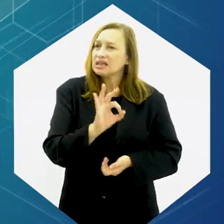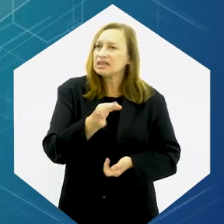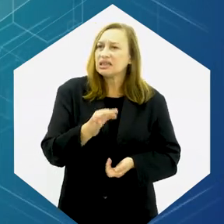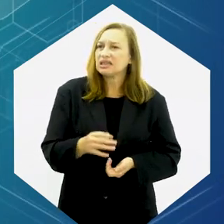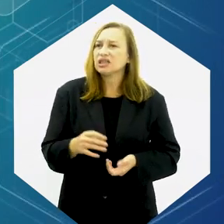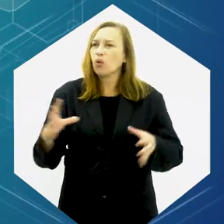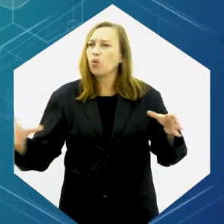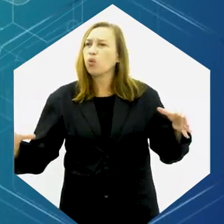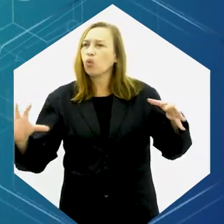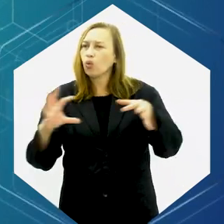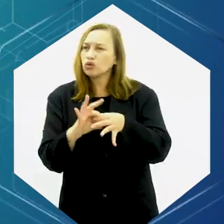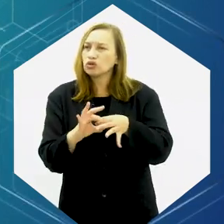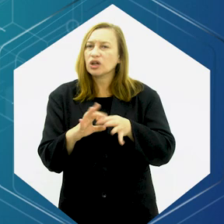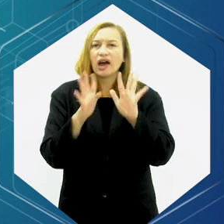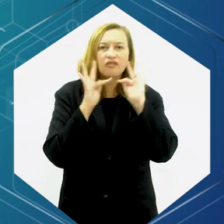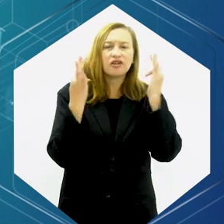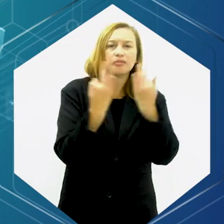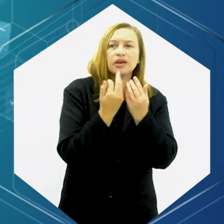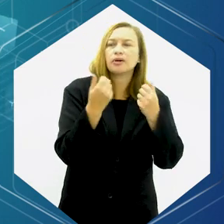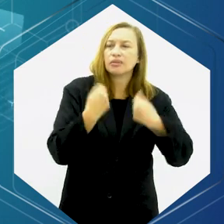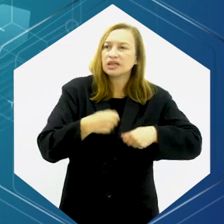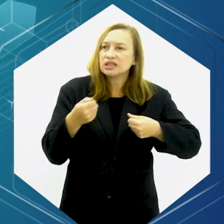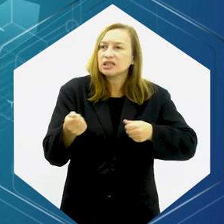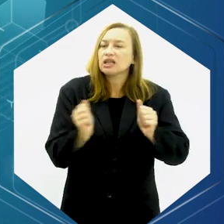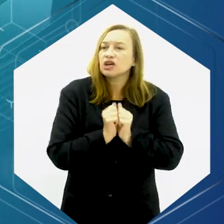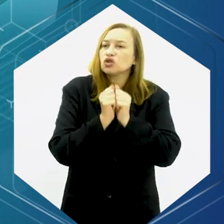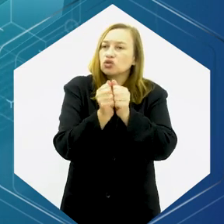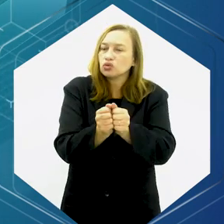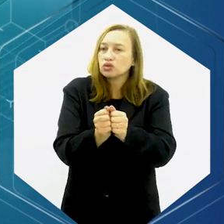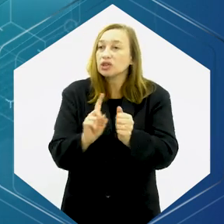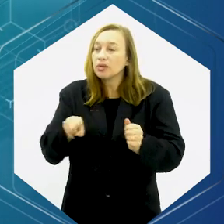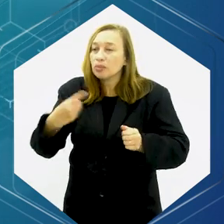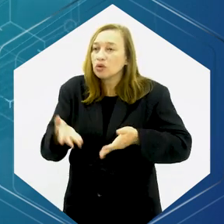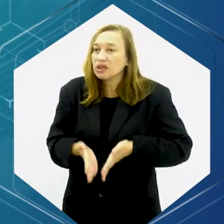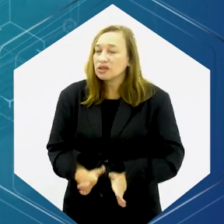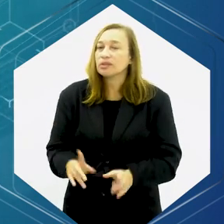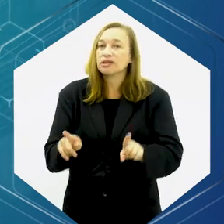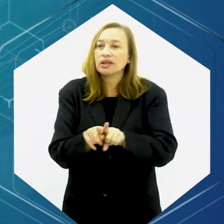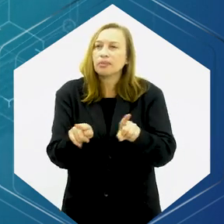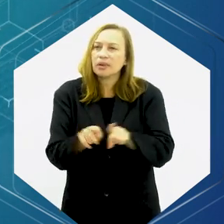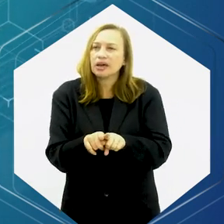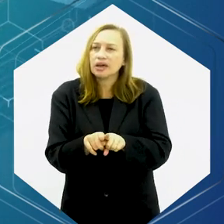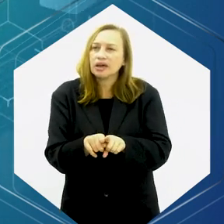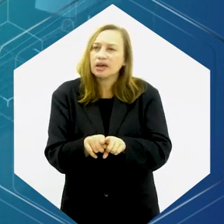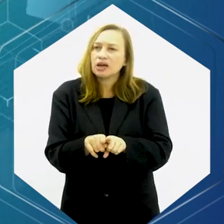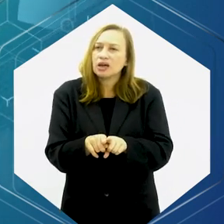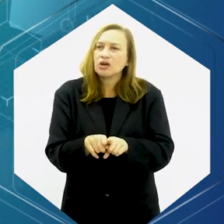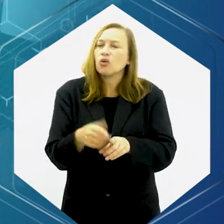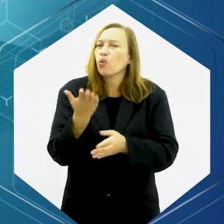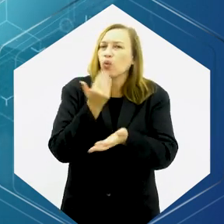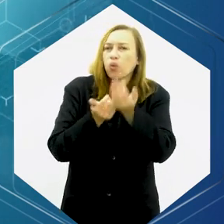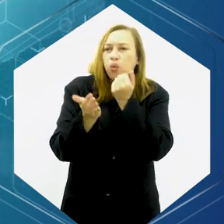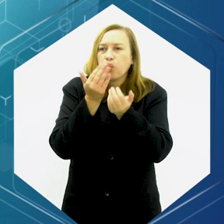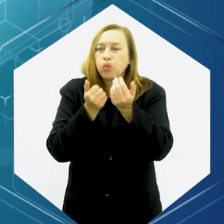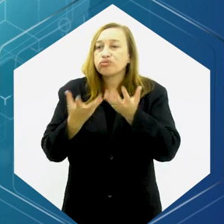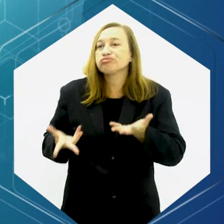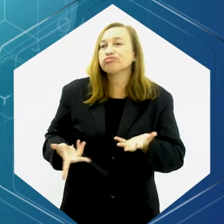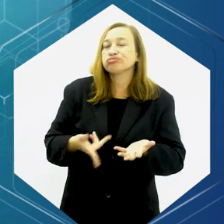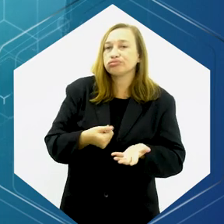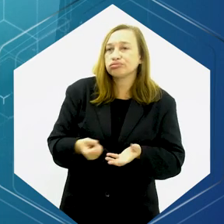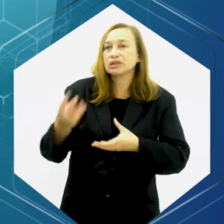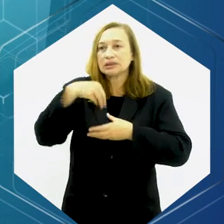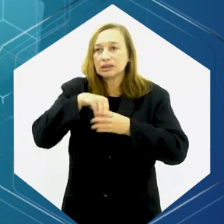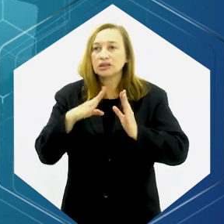dela com certeza é um conjunto né a família precisa participar após esse Nascimento também né com